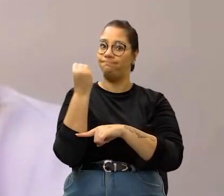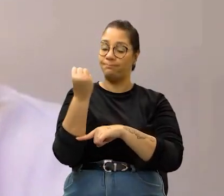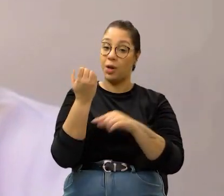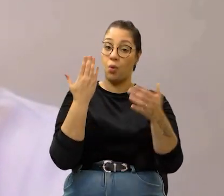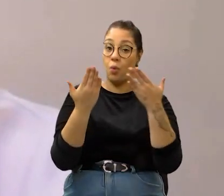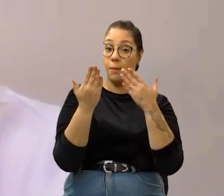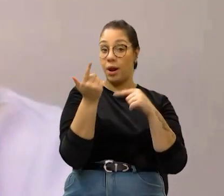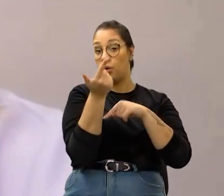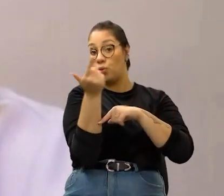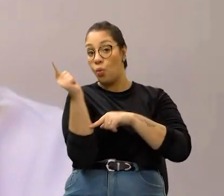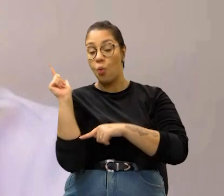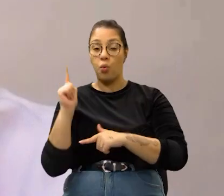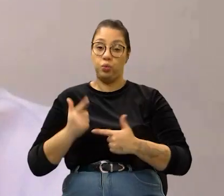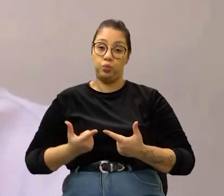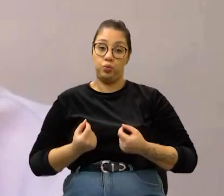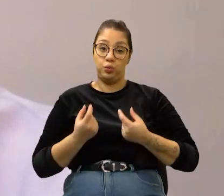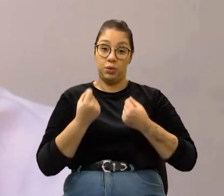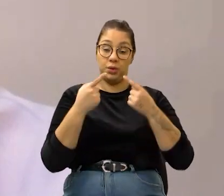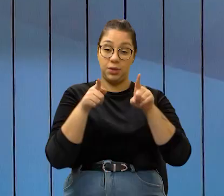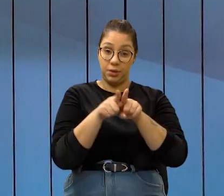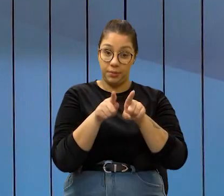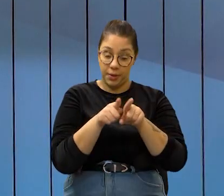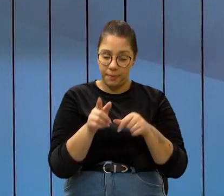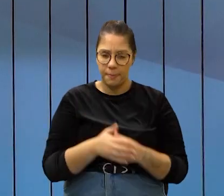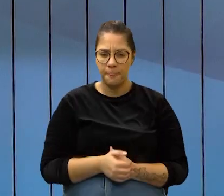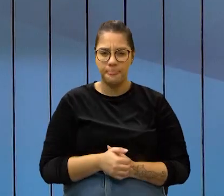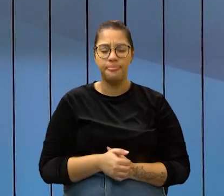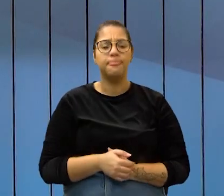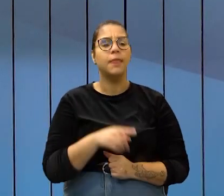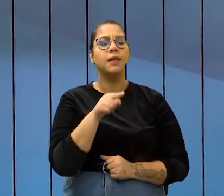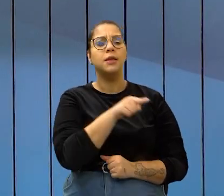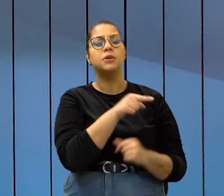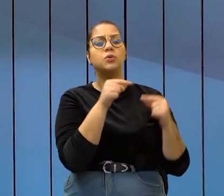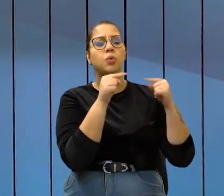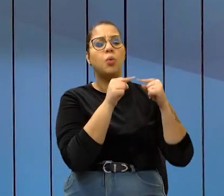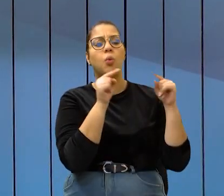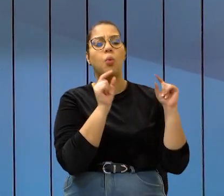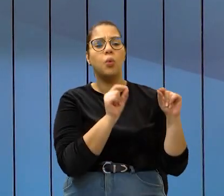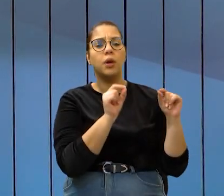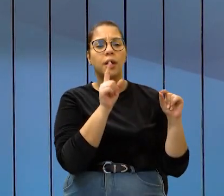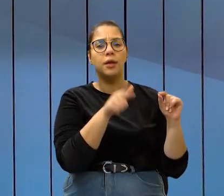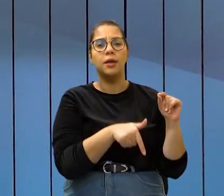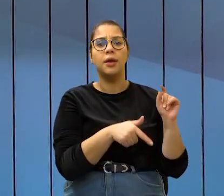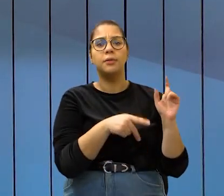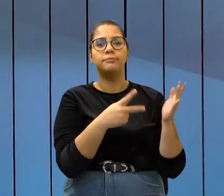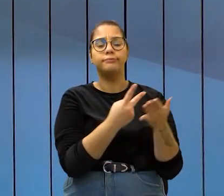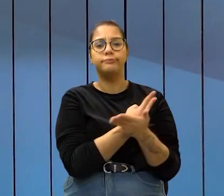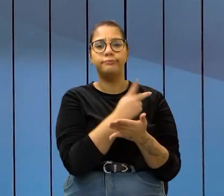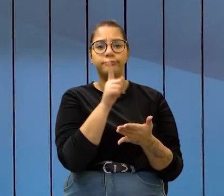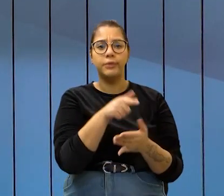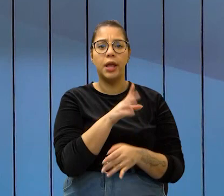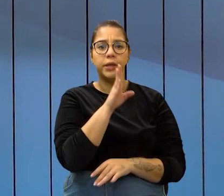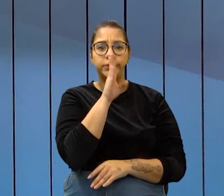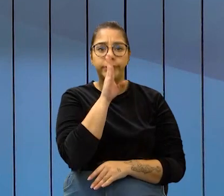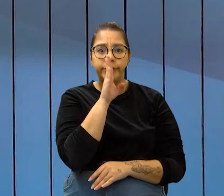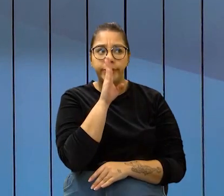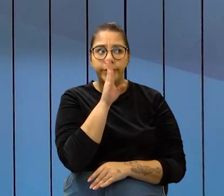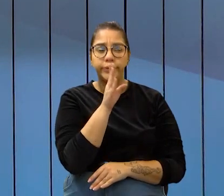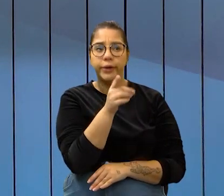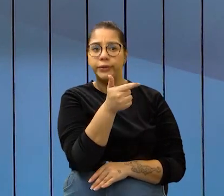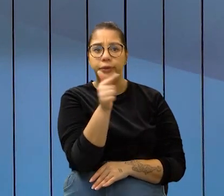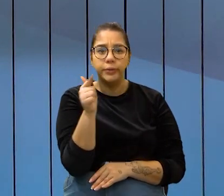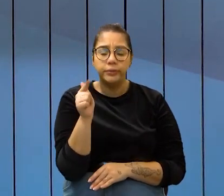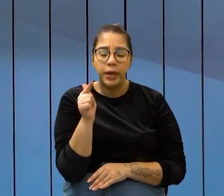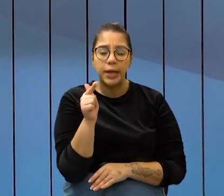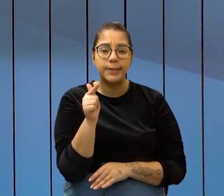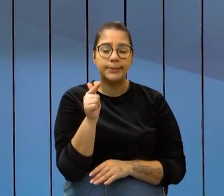em comparação com os outros. E isso tem a ver com o fato, talvez, de que ele seja